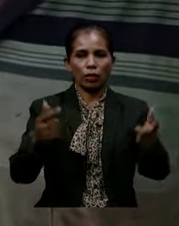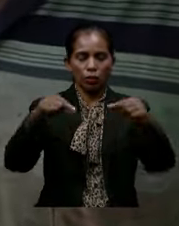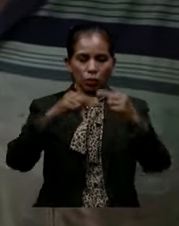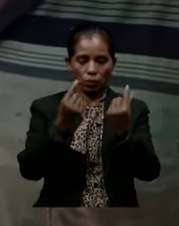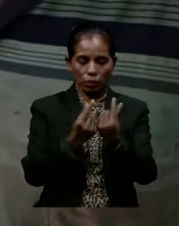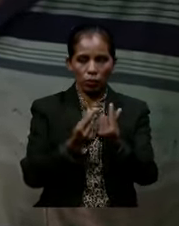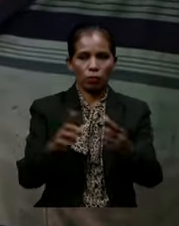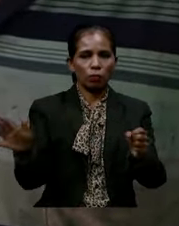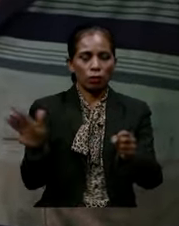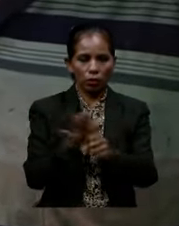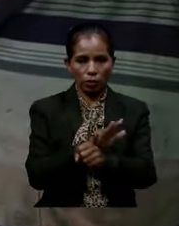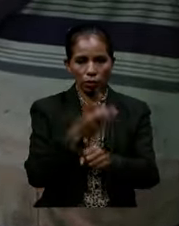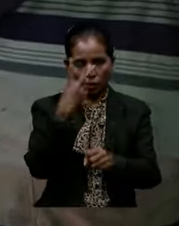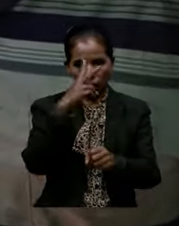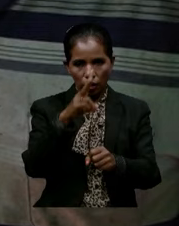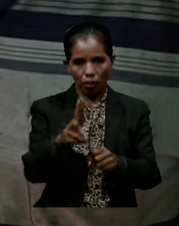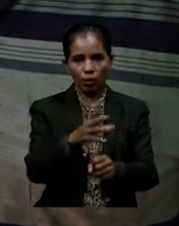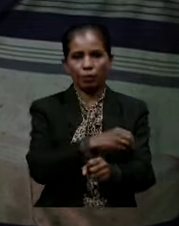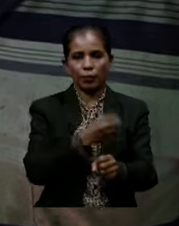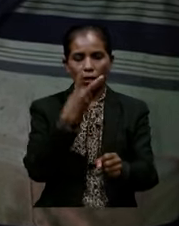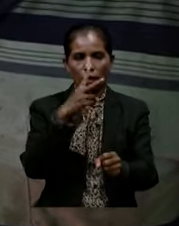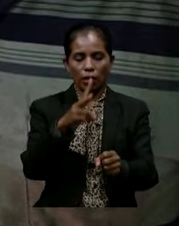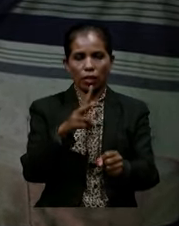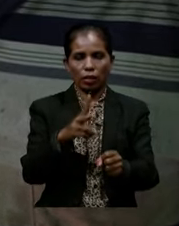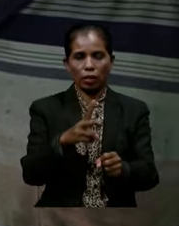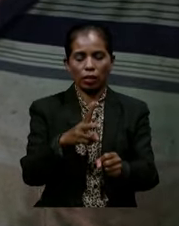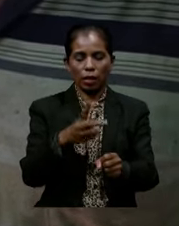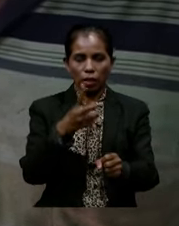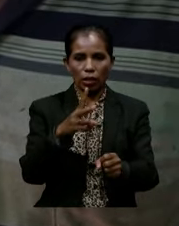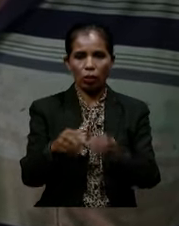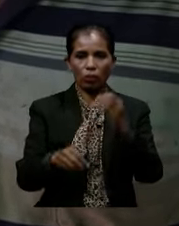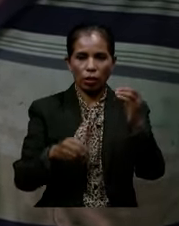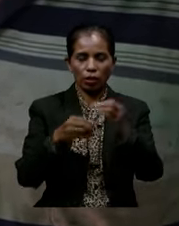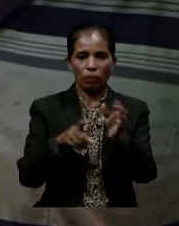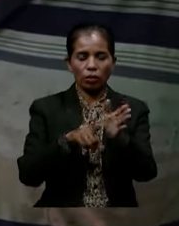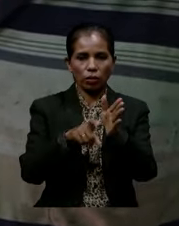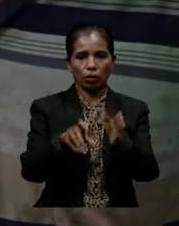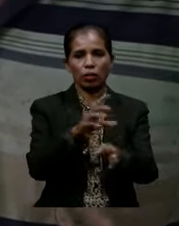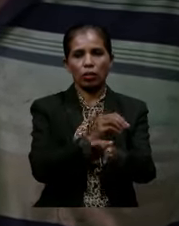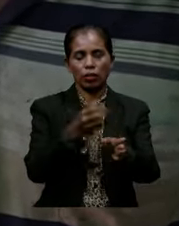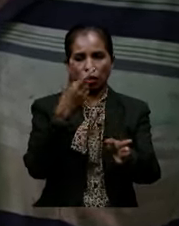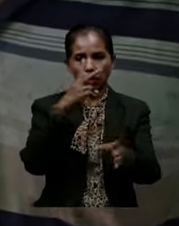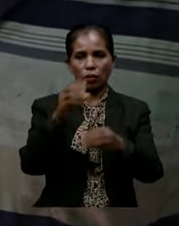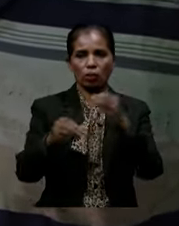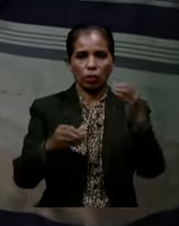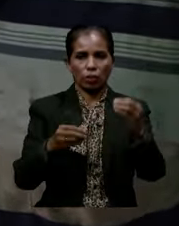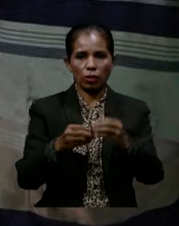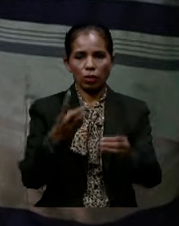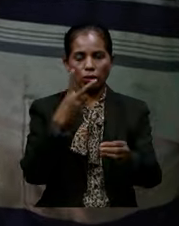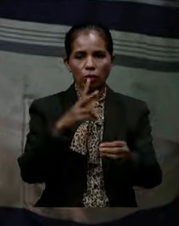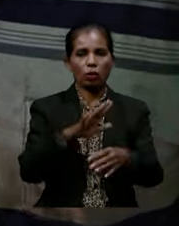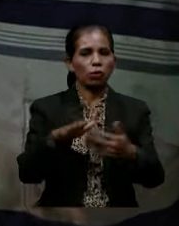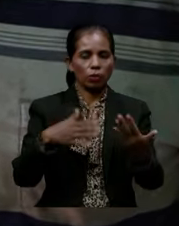completo. A tu resolve o pesticida, a tu resolve o lauga, ca manlinga, a tu resolve ca carcolga, a tu resolve ca